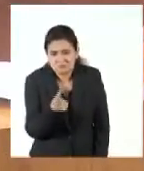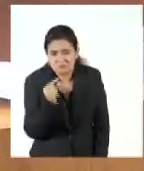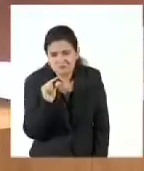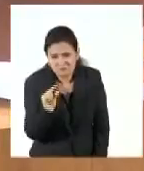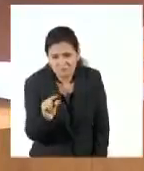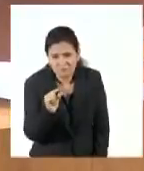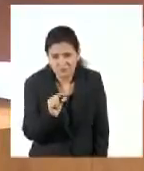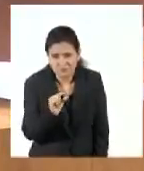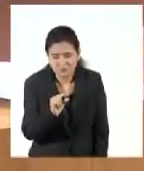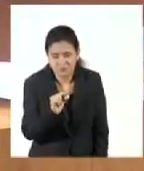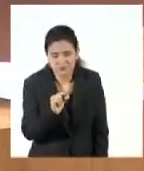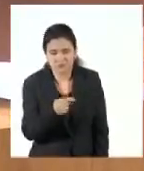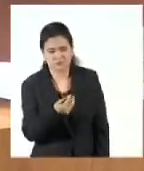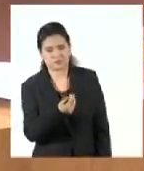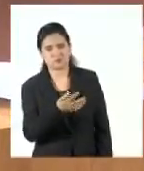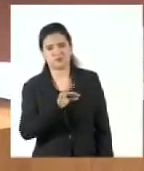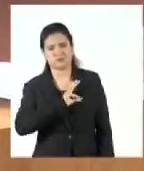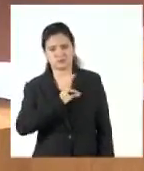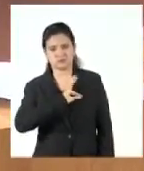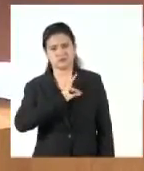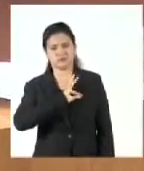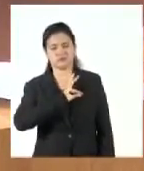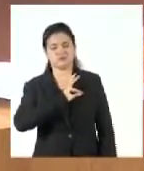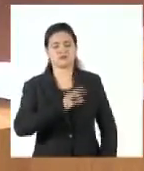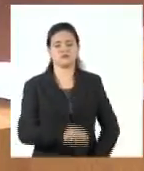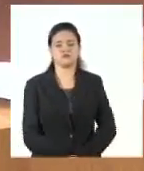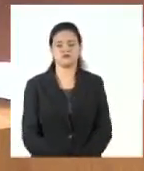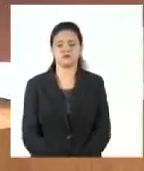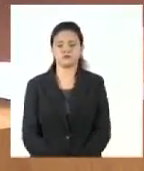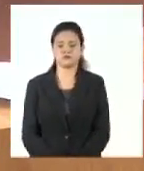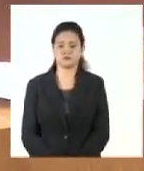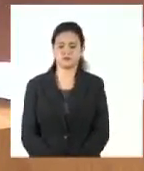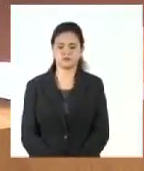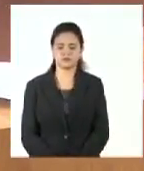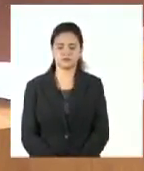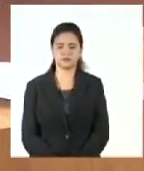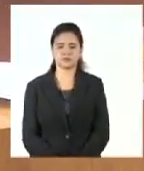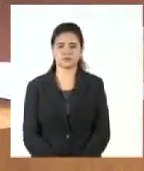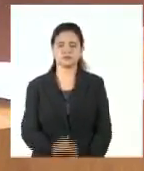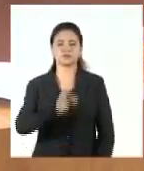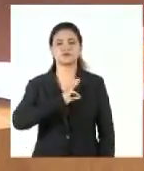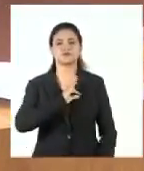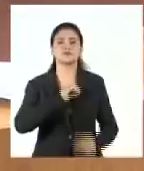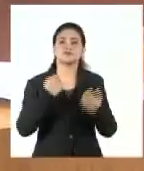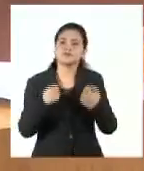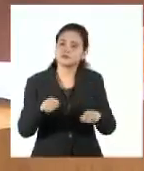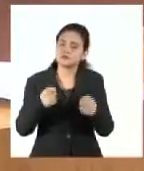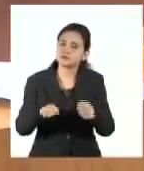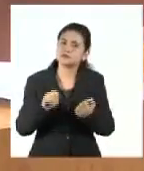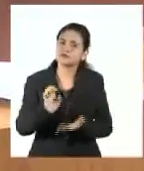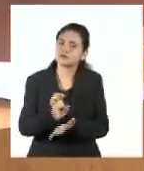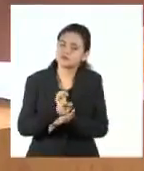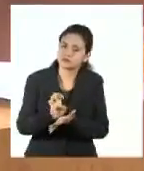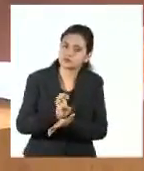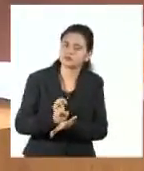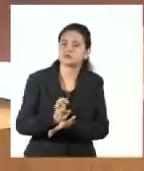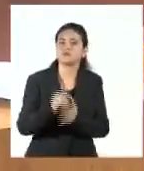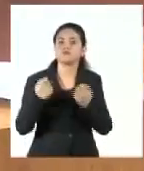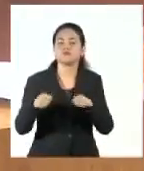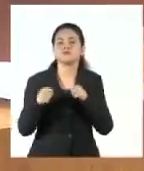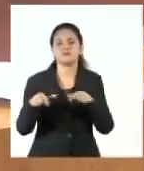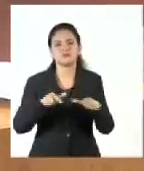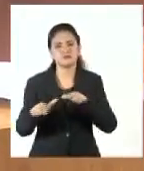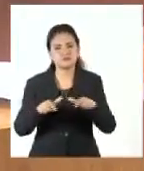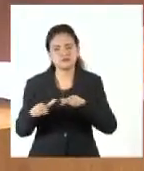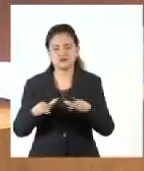Irrisório para os policiais. Os policiais necessitam de infraestrutura de trabalho, que não é